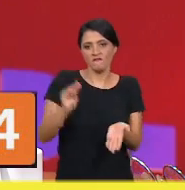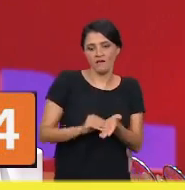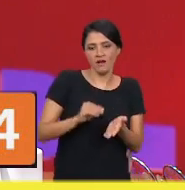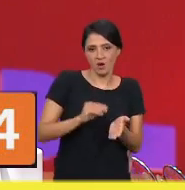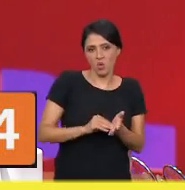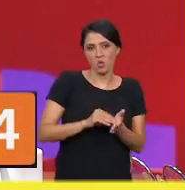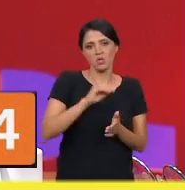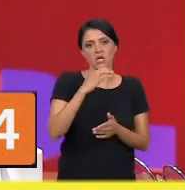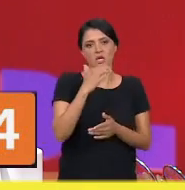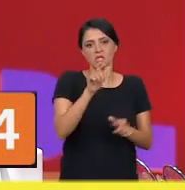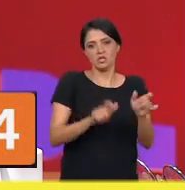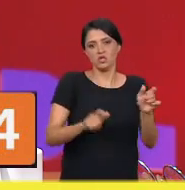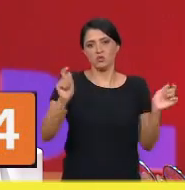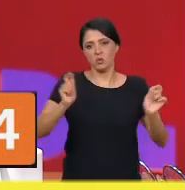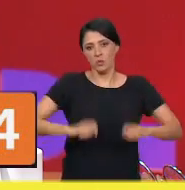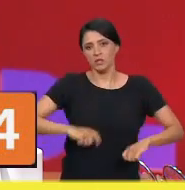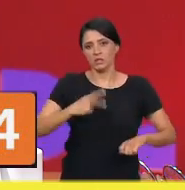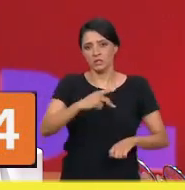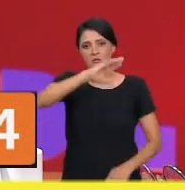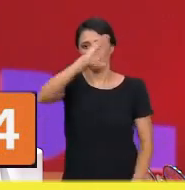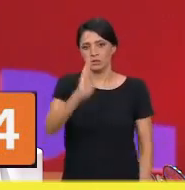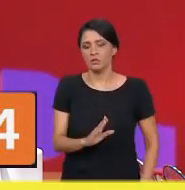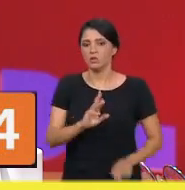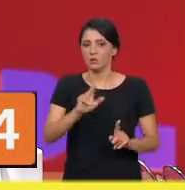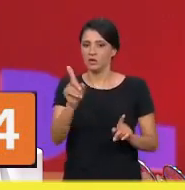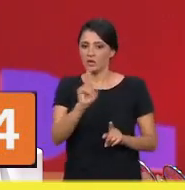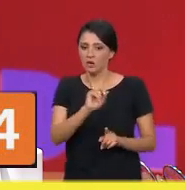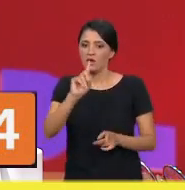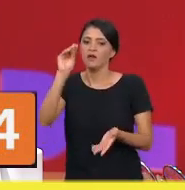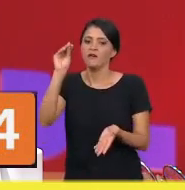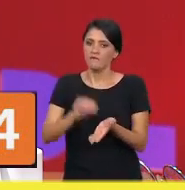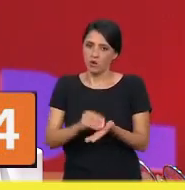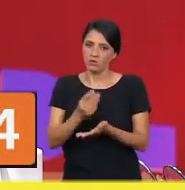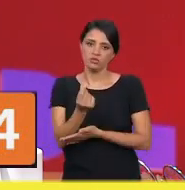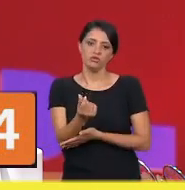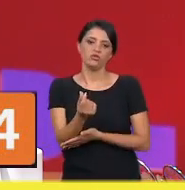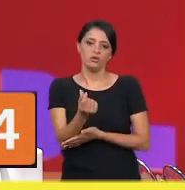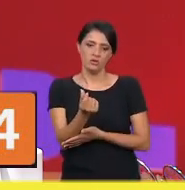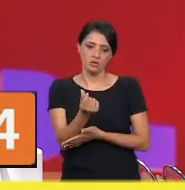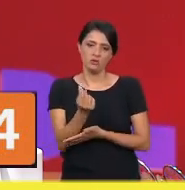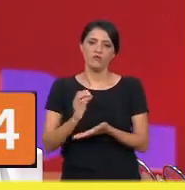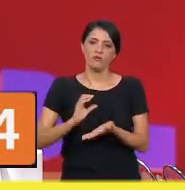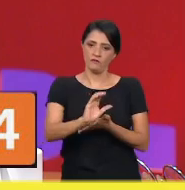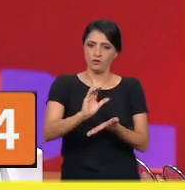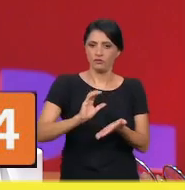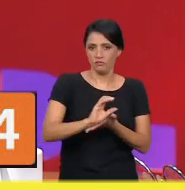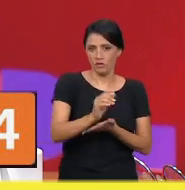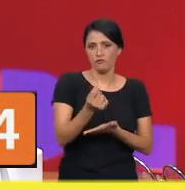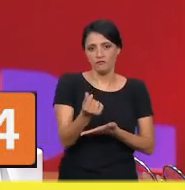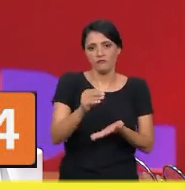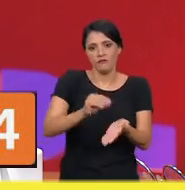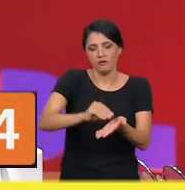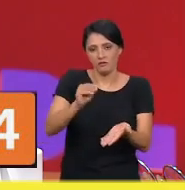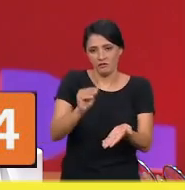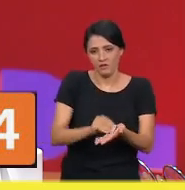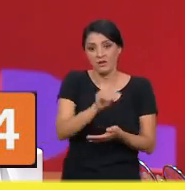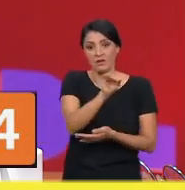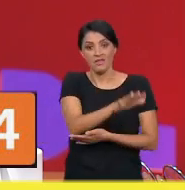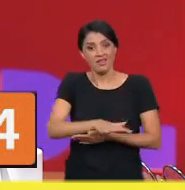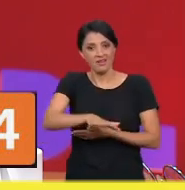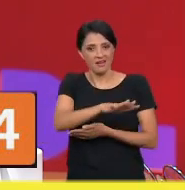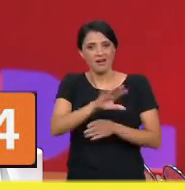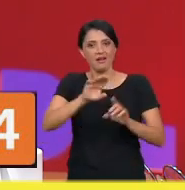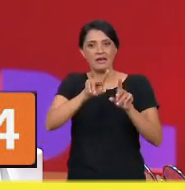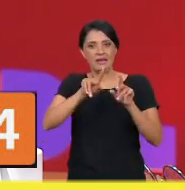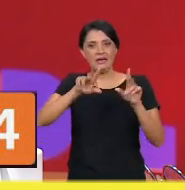de cientistas competentes brasileiros. É uma questão de falta de dinheiro, falta de investimento, principalmente no setor espacial.